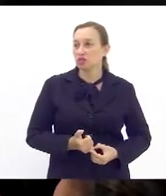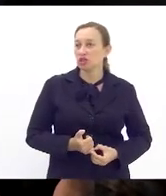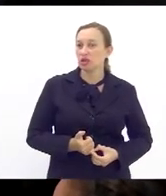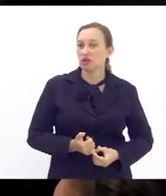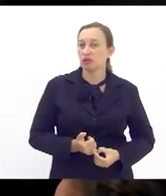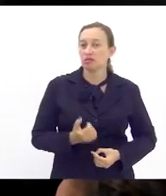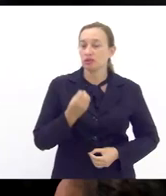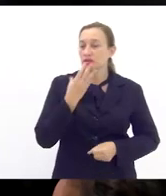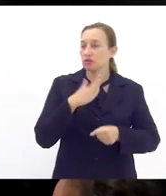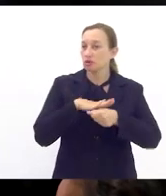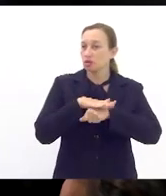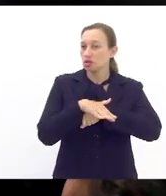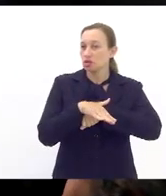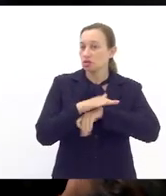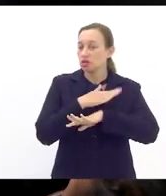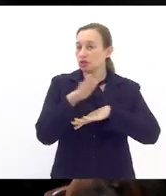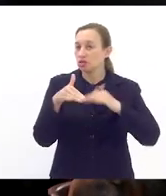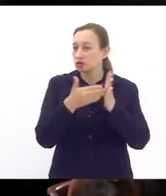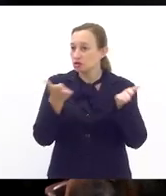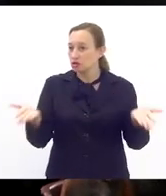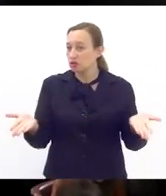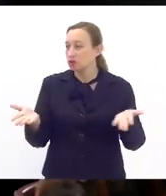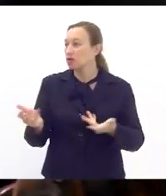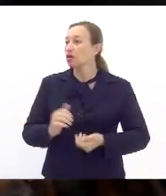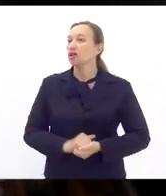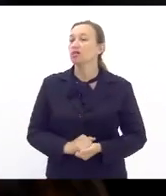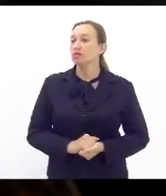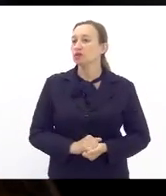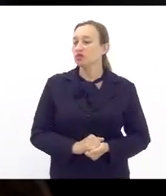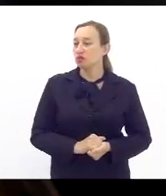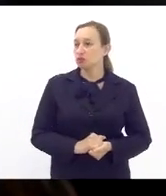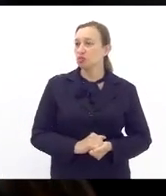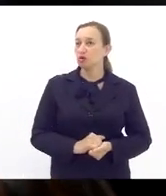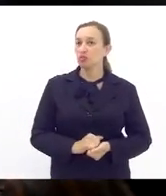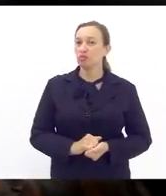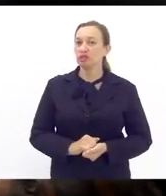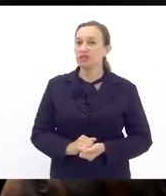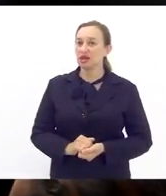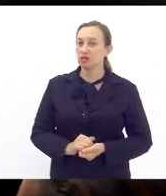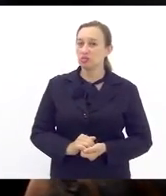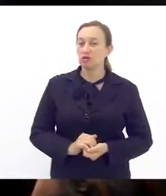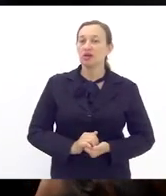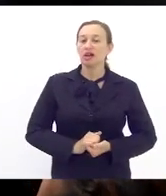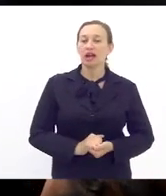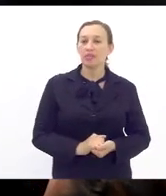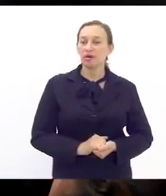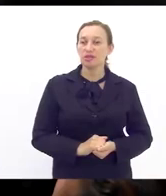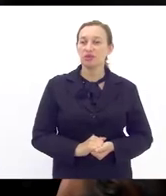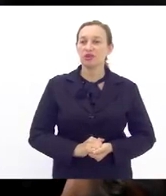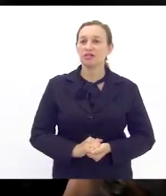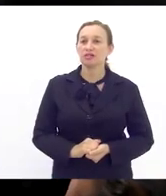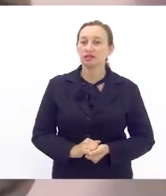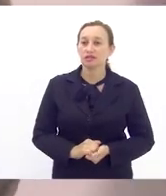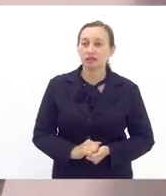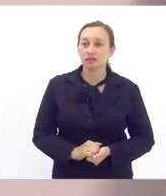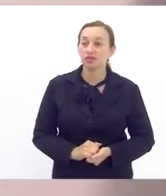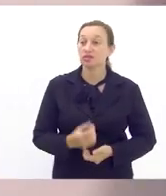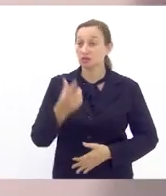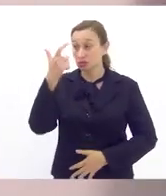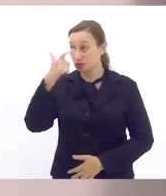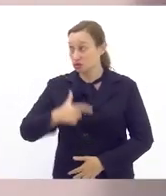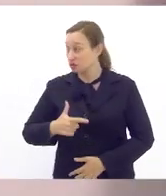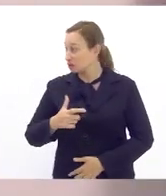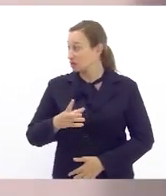Boa noite Boa noite a todos boa noite Presidente Boa noite deputados meu nome é Vitor Luiz de Andrade eu sou advogado